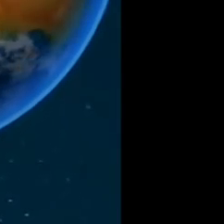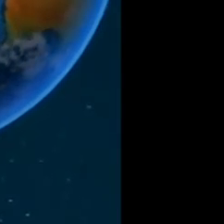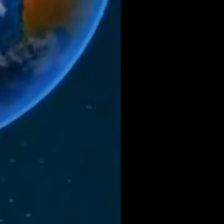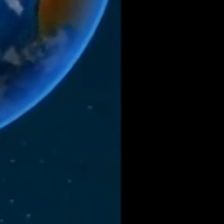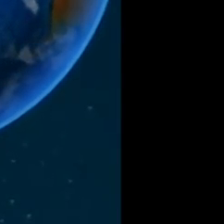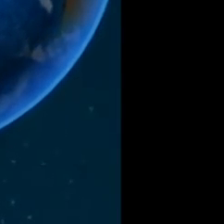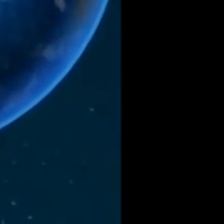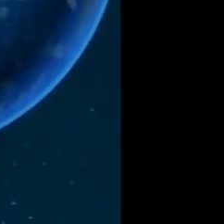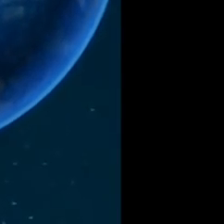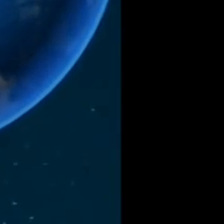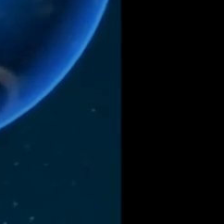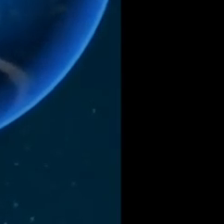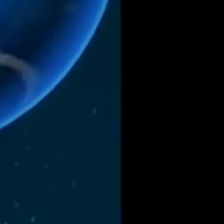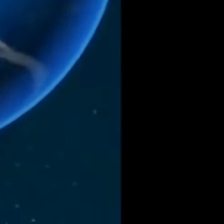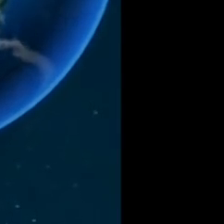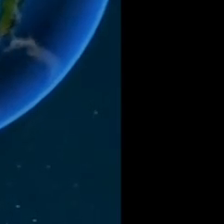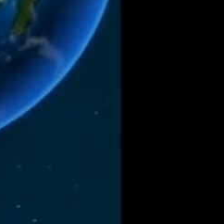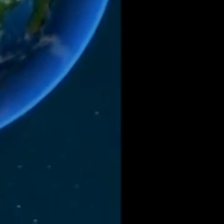aí